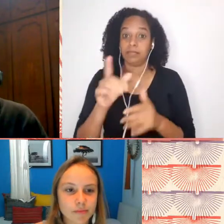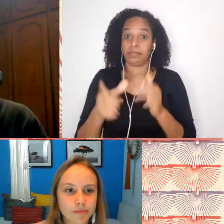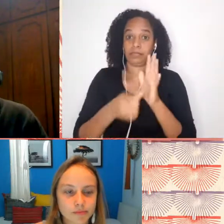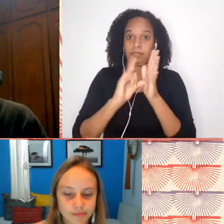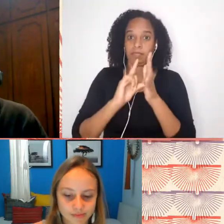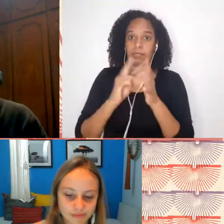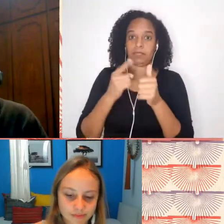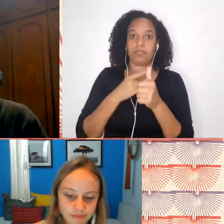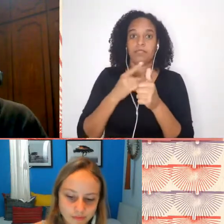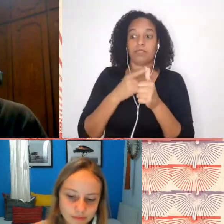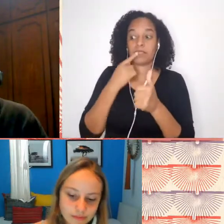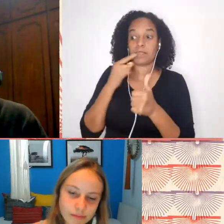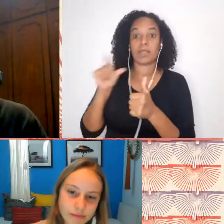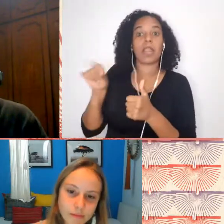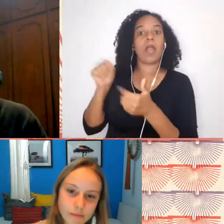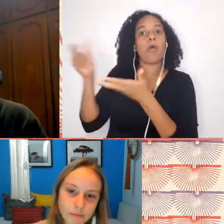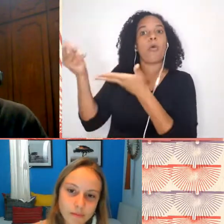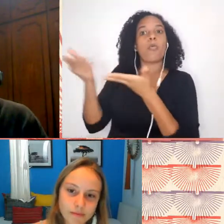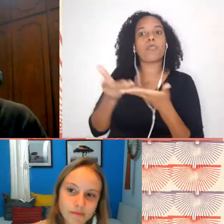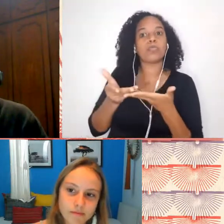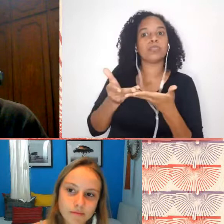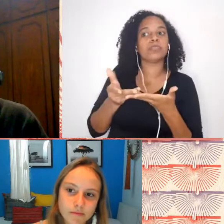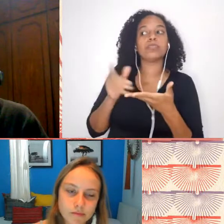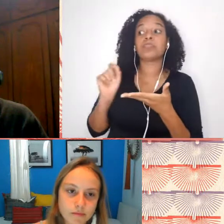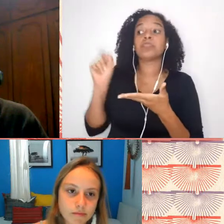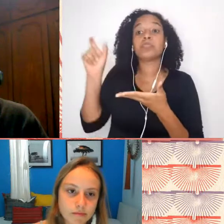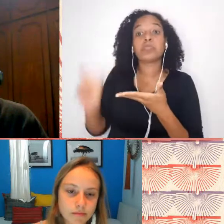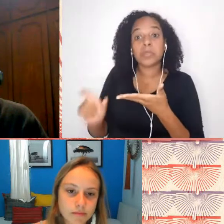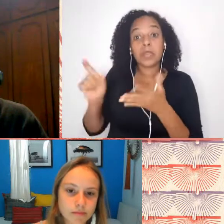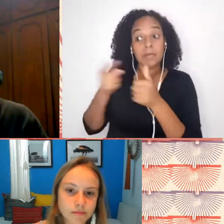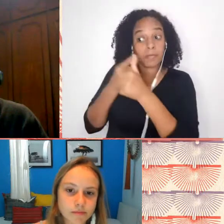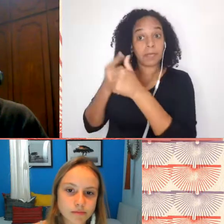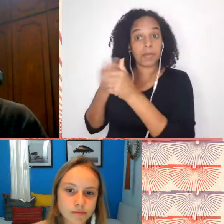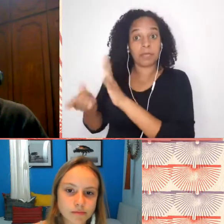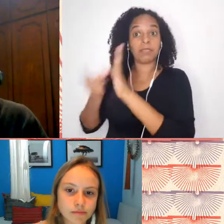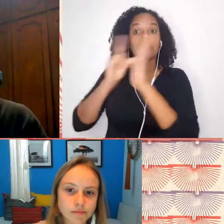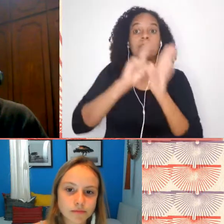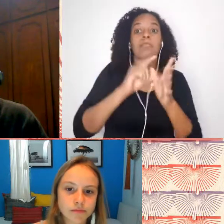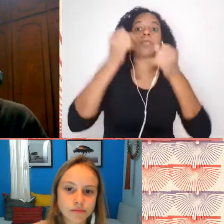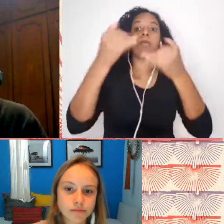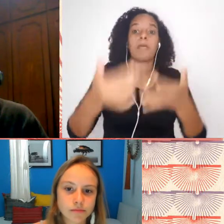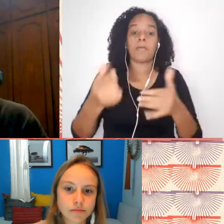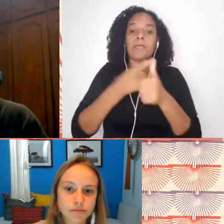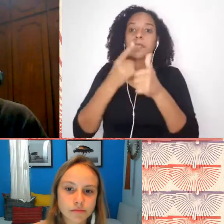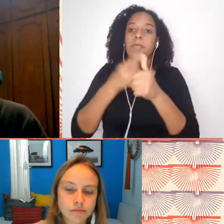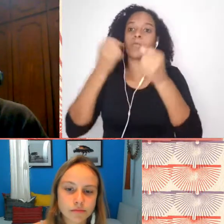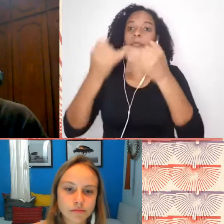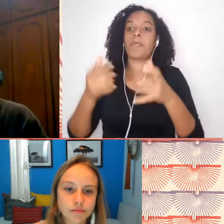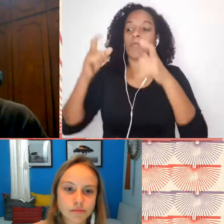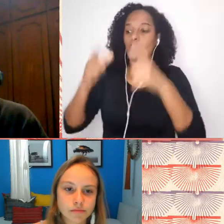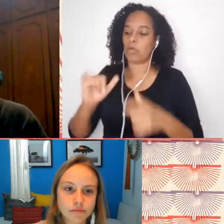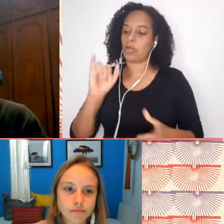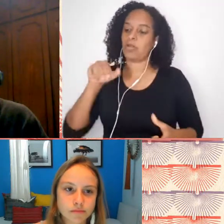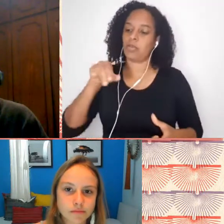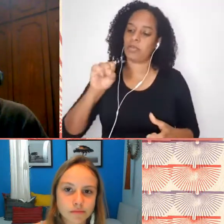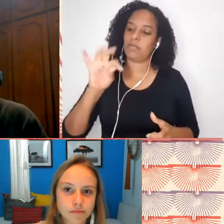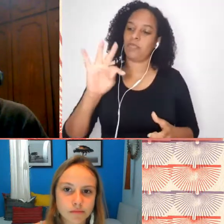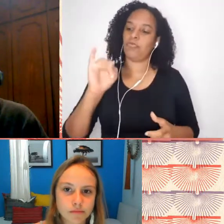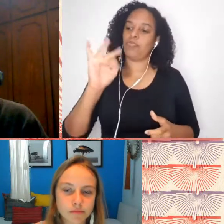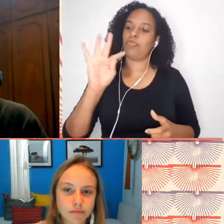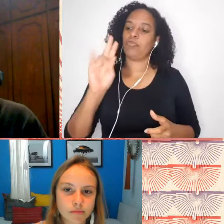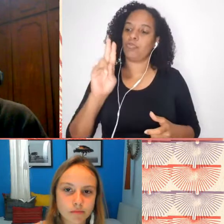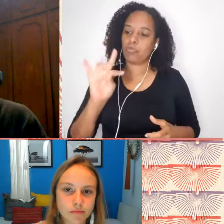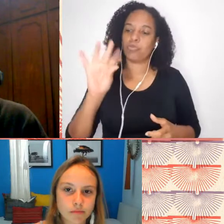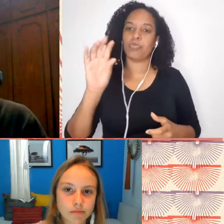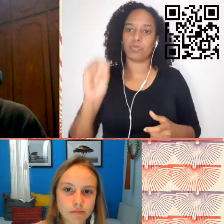nossa convidada querida da noite, eu queria falar um pouco sobre o Instituto André Franco Vive. A